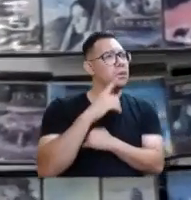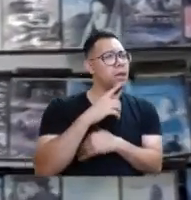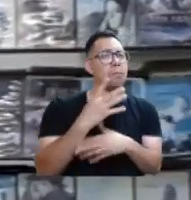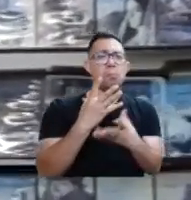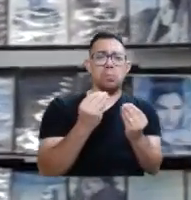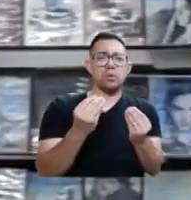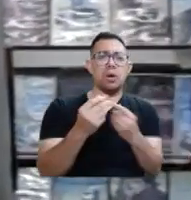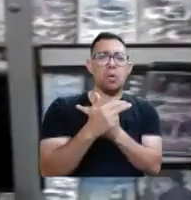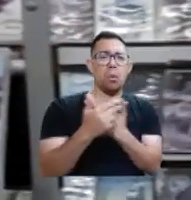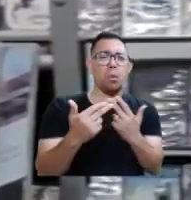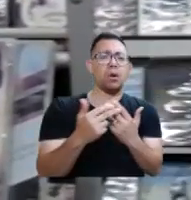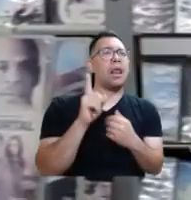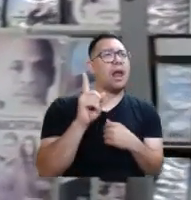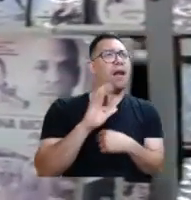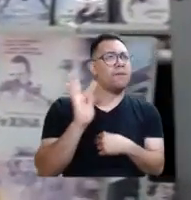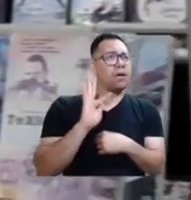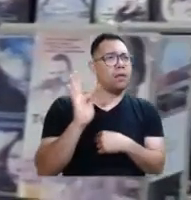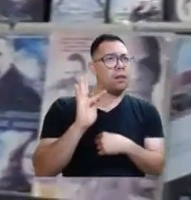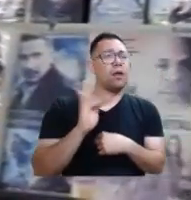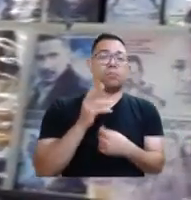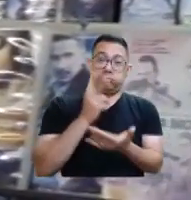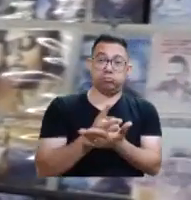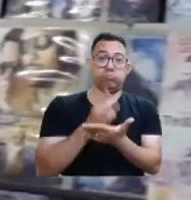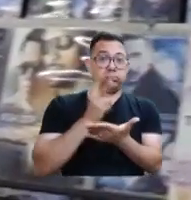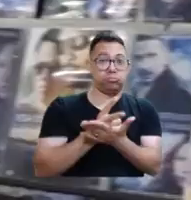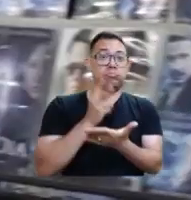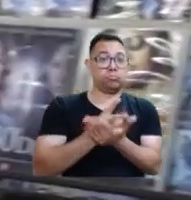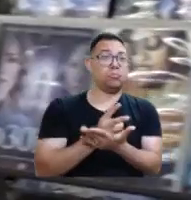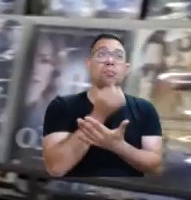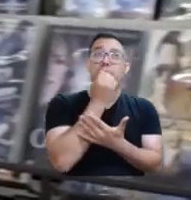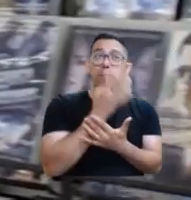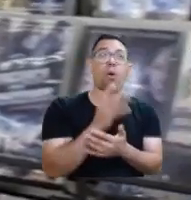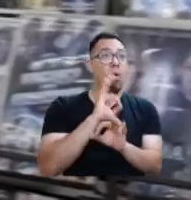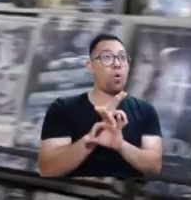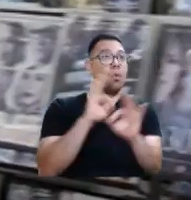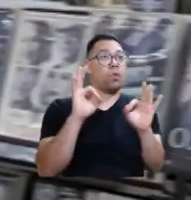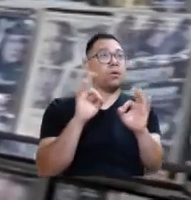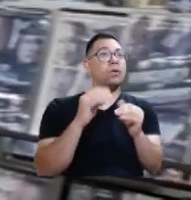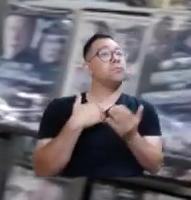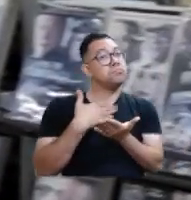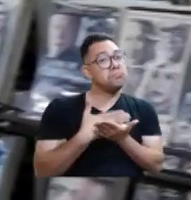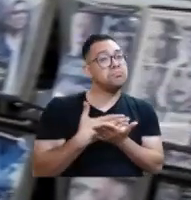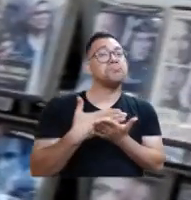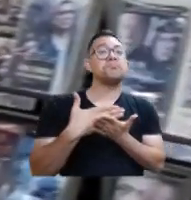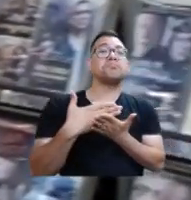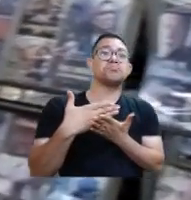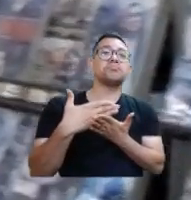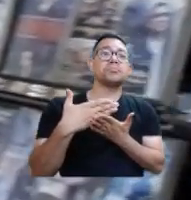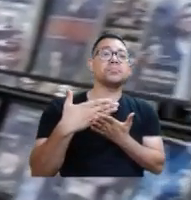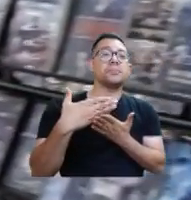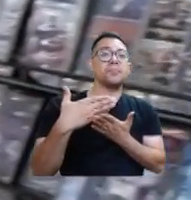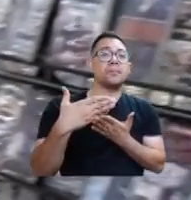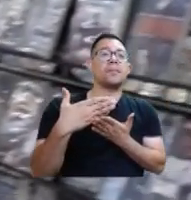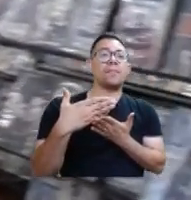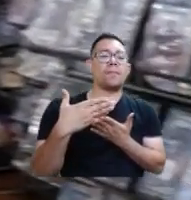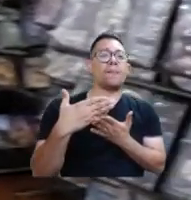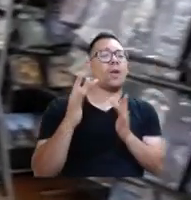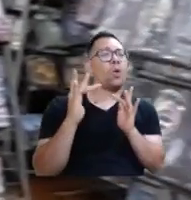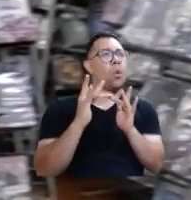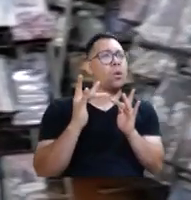para o interior você tem tudo isso já? Eu falei, tenho. Ele falou, não, continua que tá ótimo. Aí eu comecei,